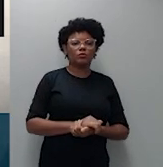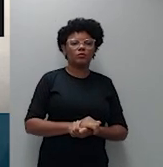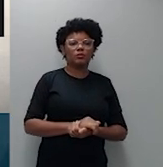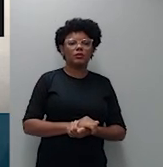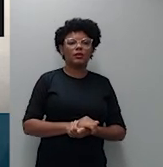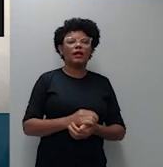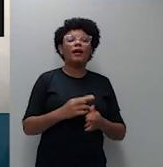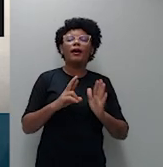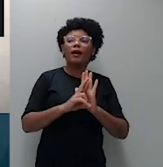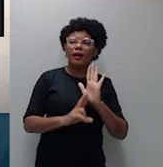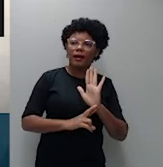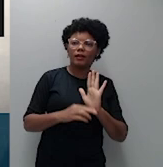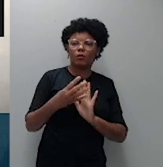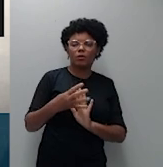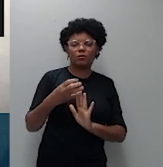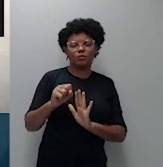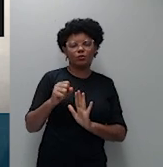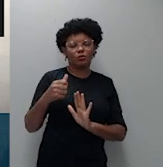7489